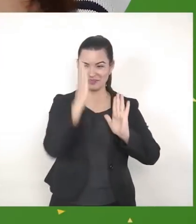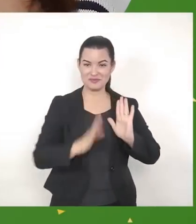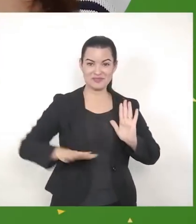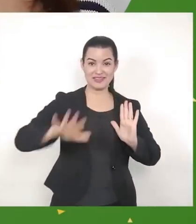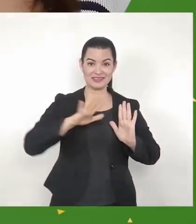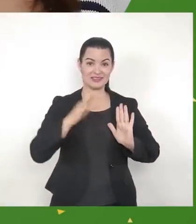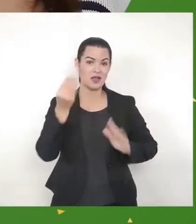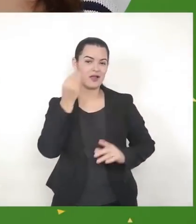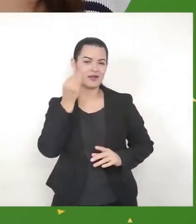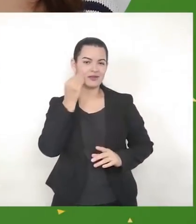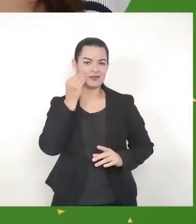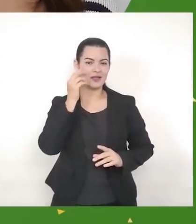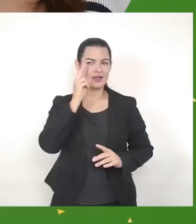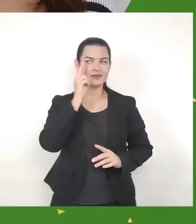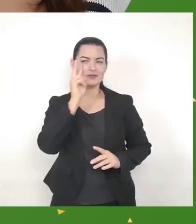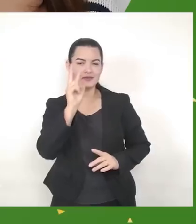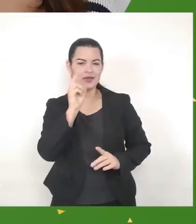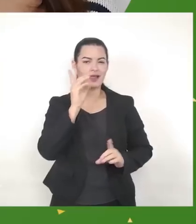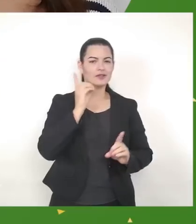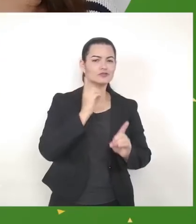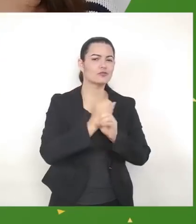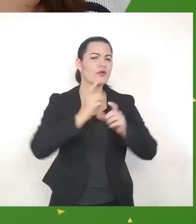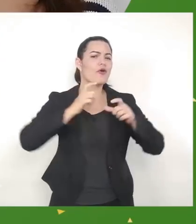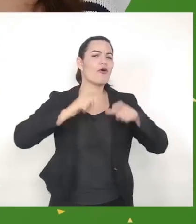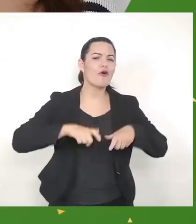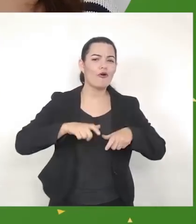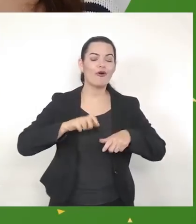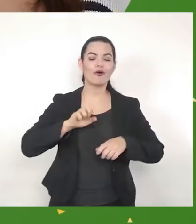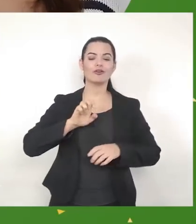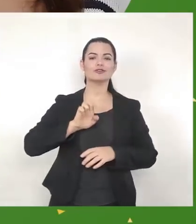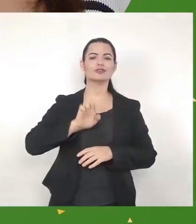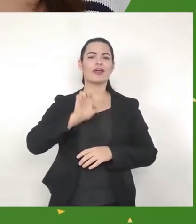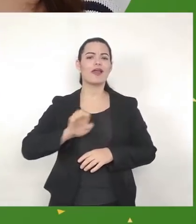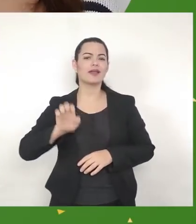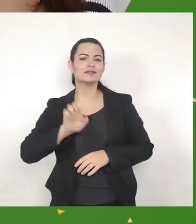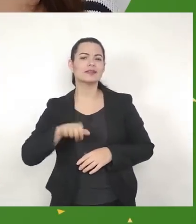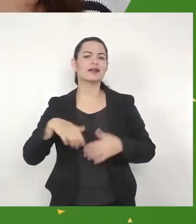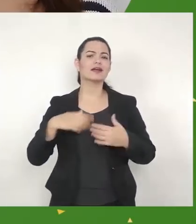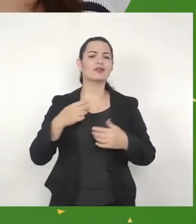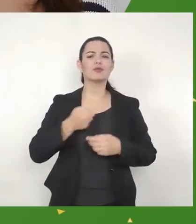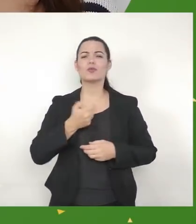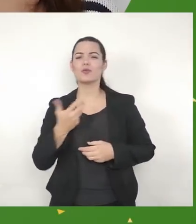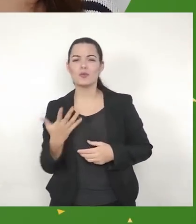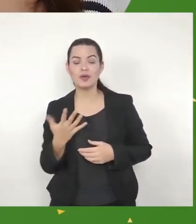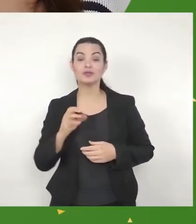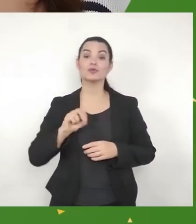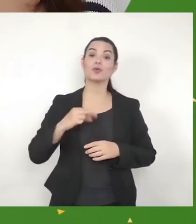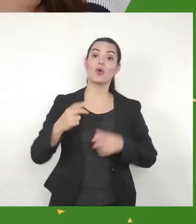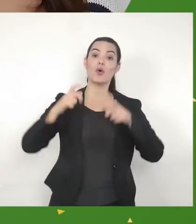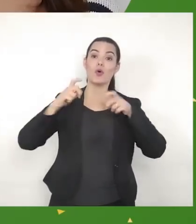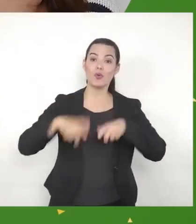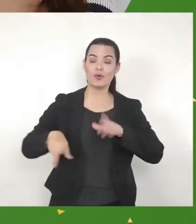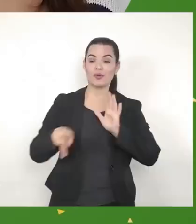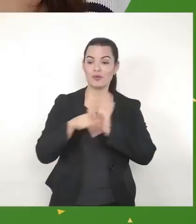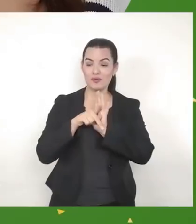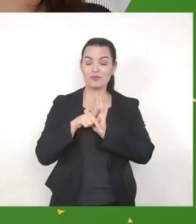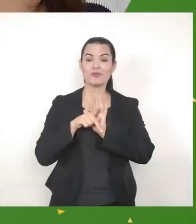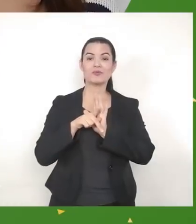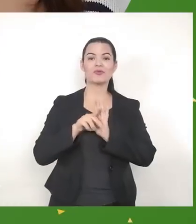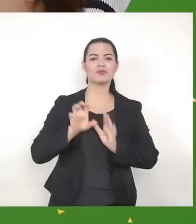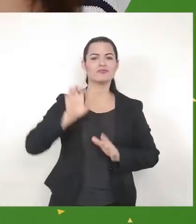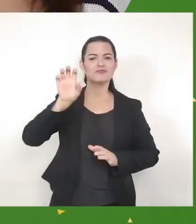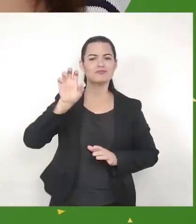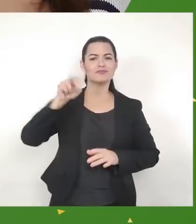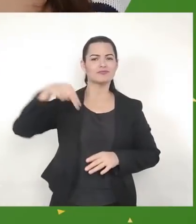tenta descobrir um estado ou onde nós temos a região Nordeste sendo regionalizada,